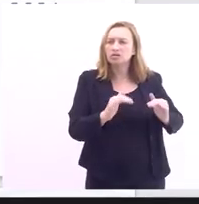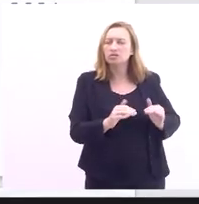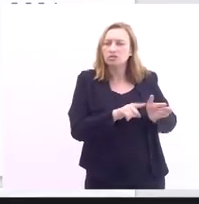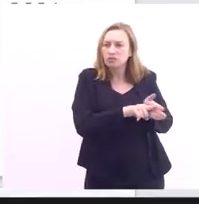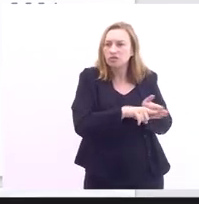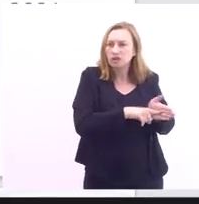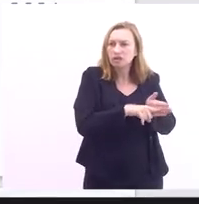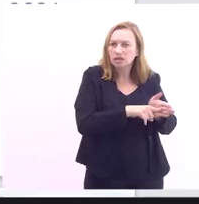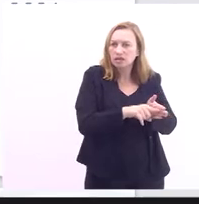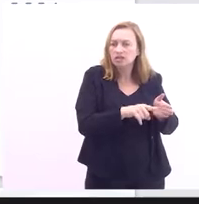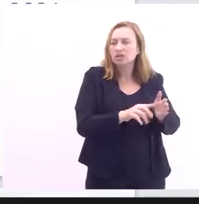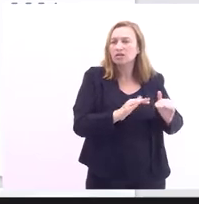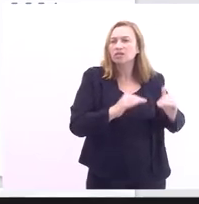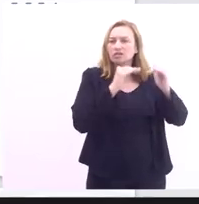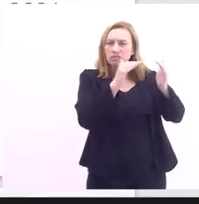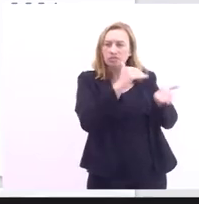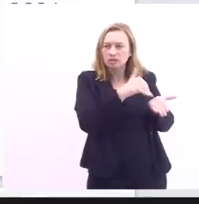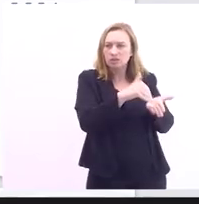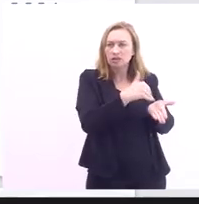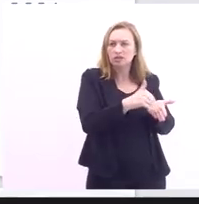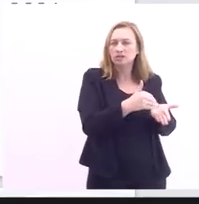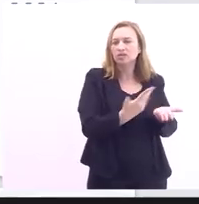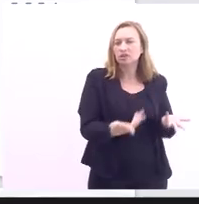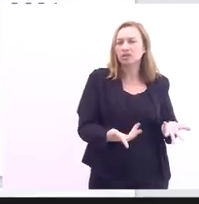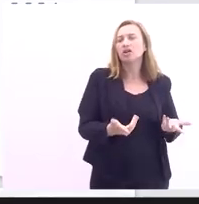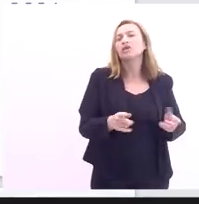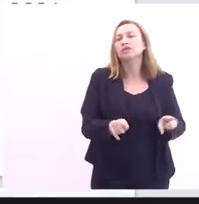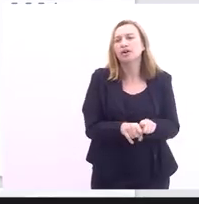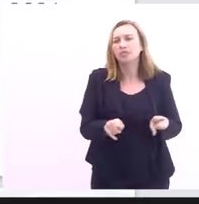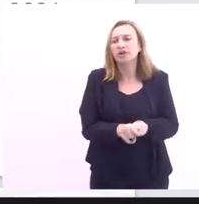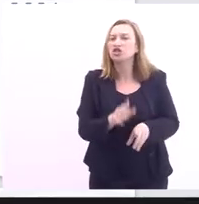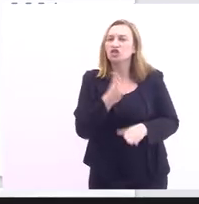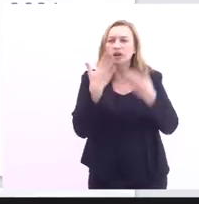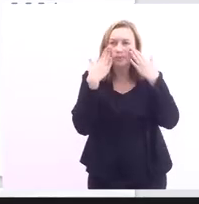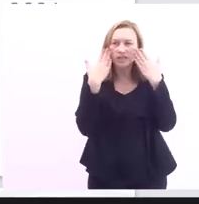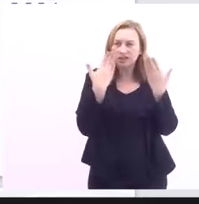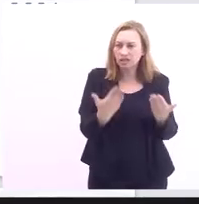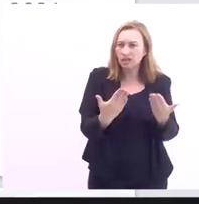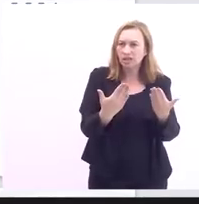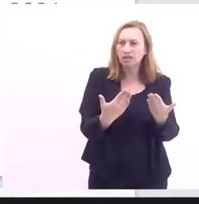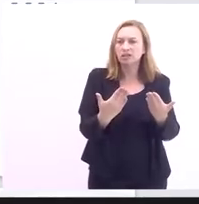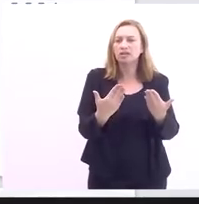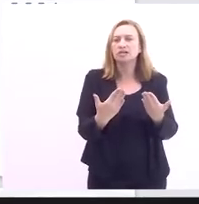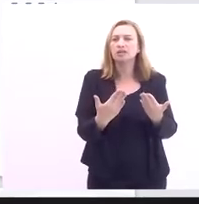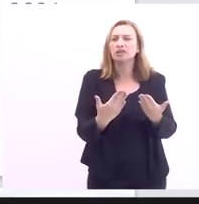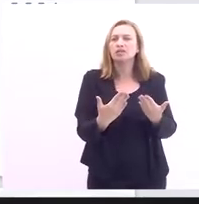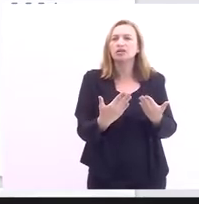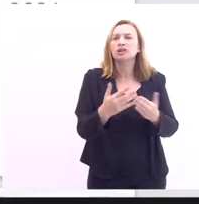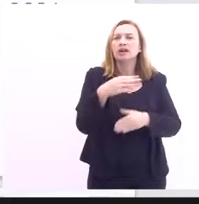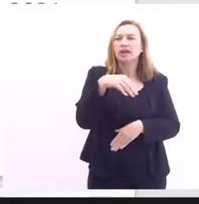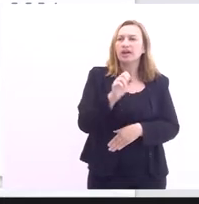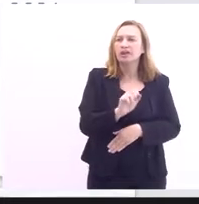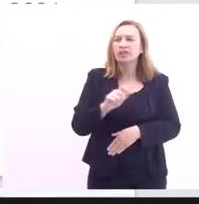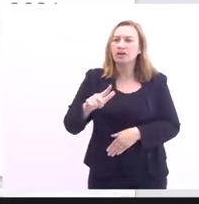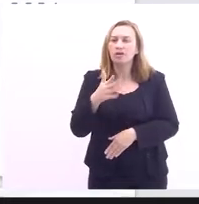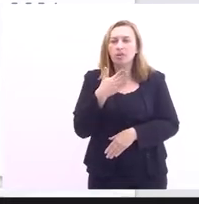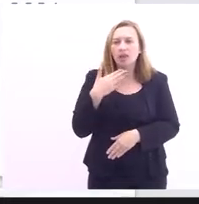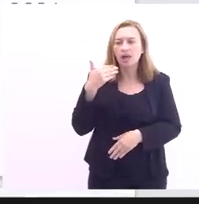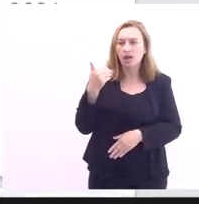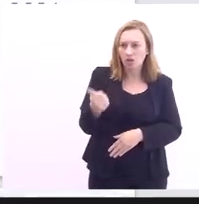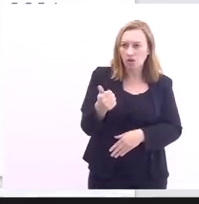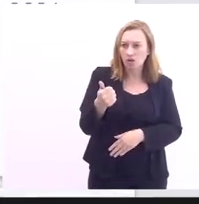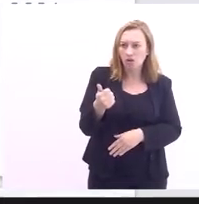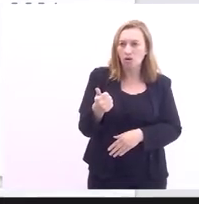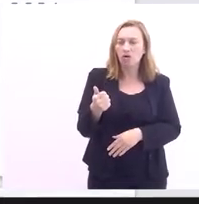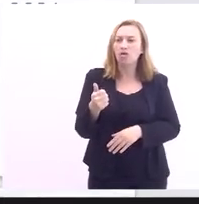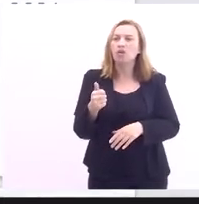fiscalização, e obteve-se aí, como já apresentado aí pela representante da Enel, uma melhoria no